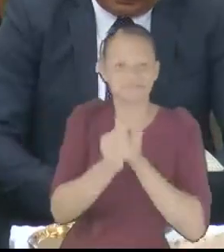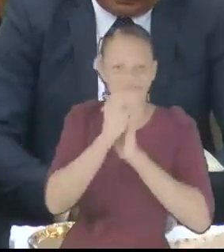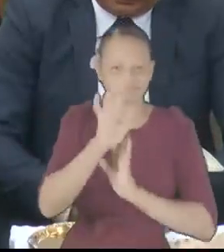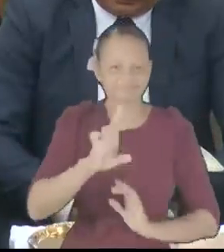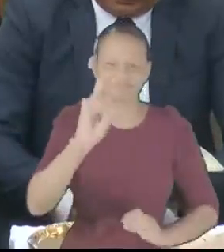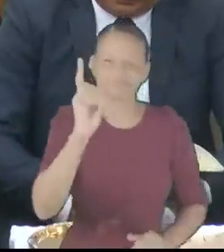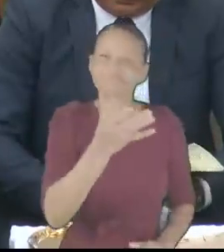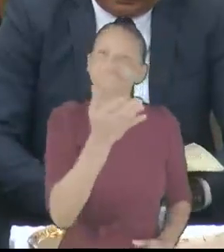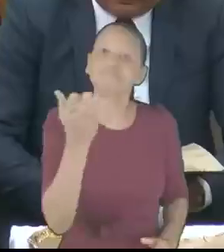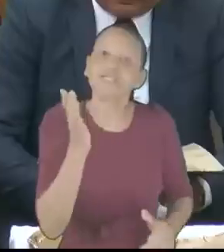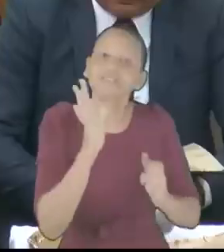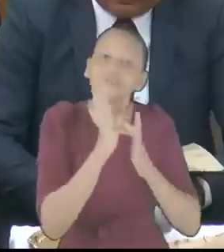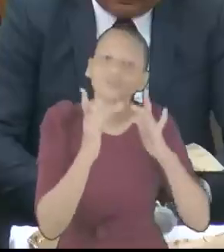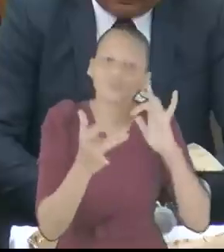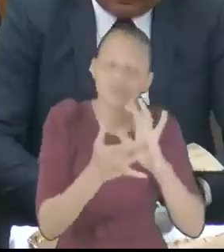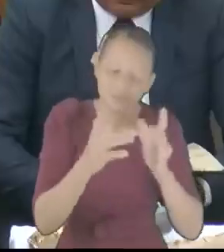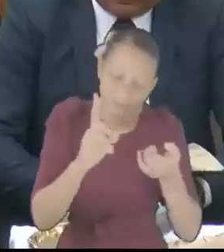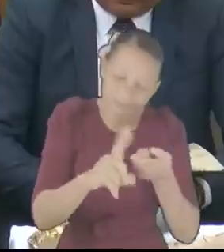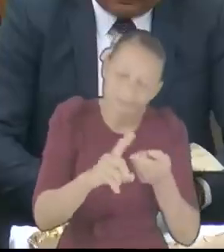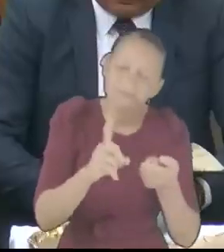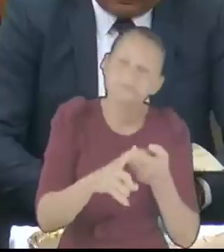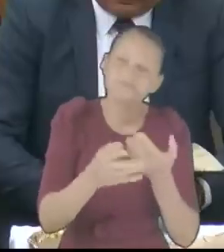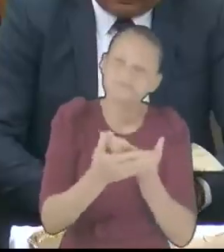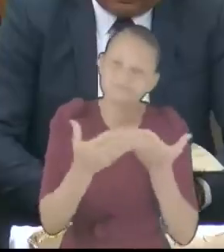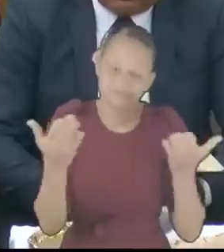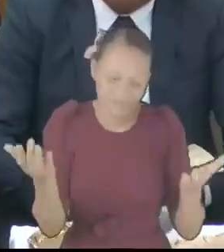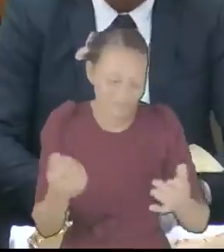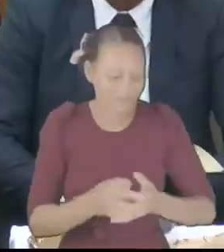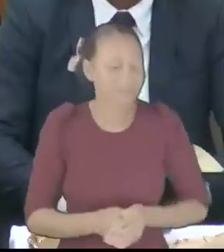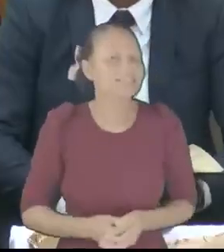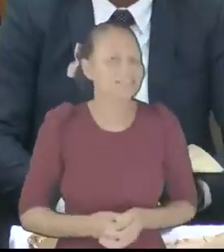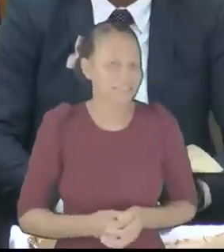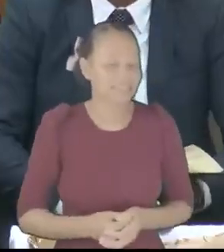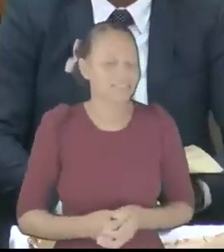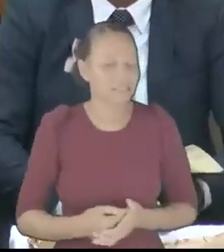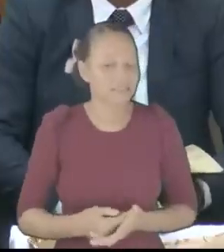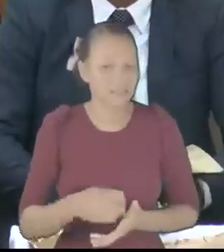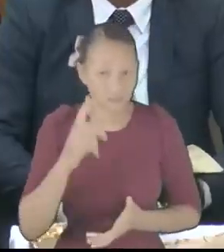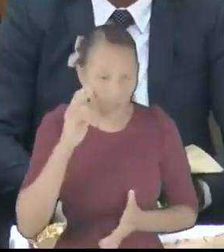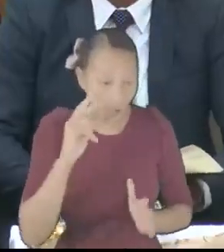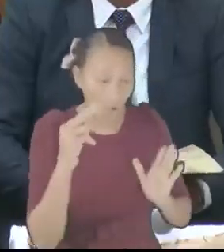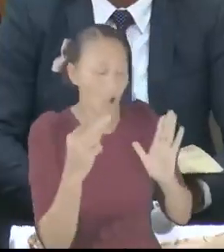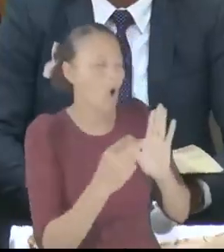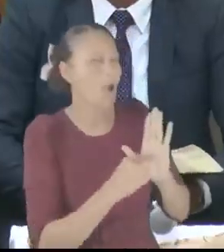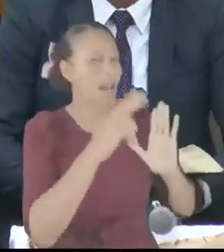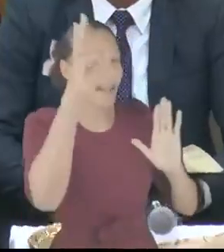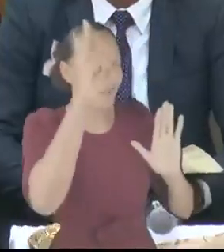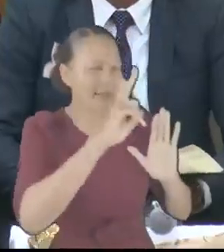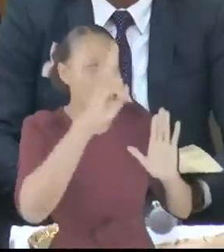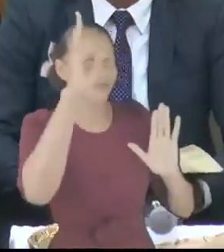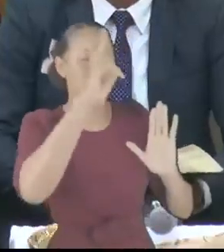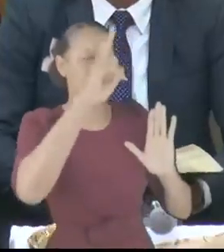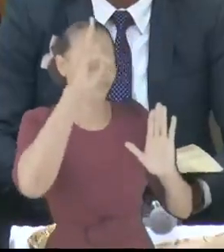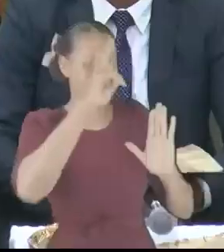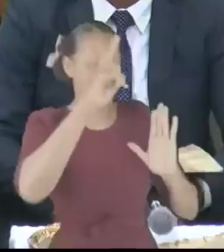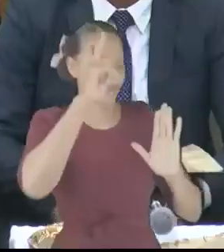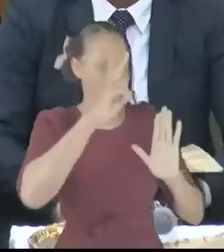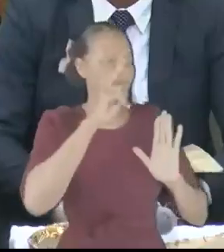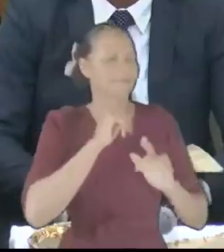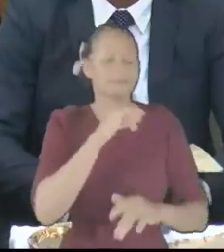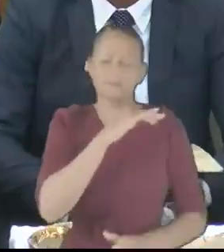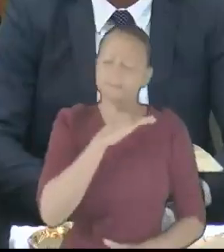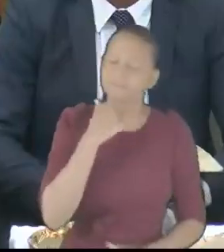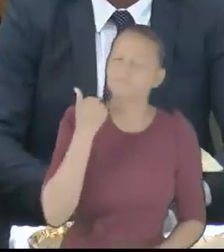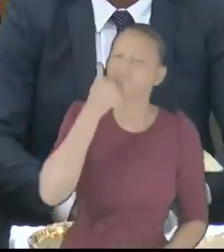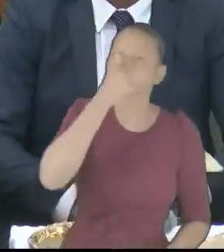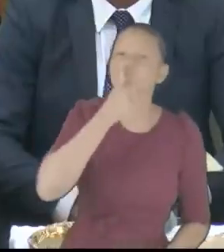Deus. E Jesus também, ele deixou um memorial da sua morte, ele deixou um memorial do seu